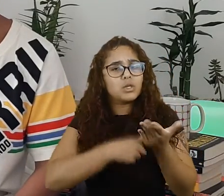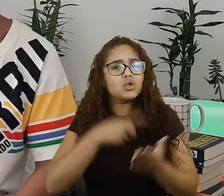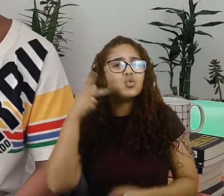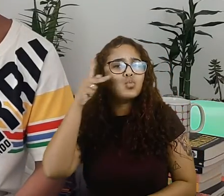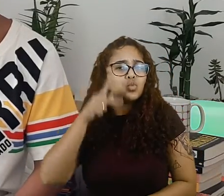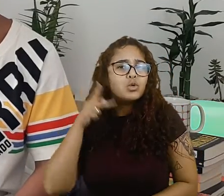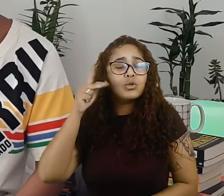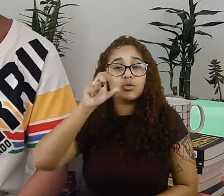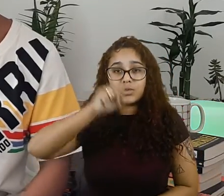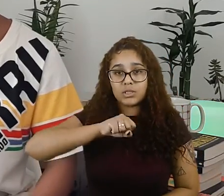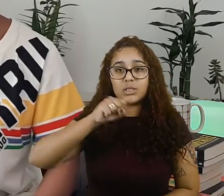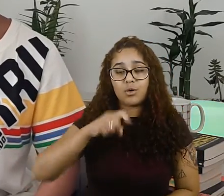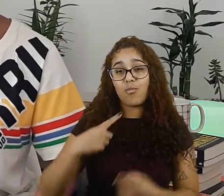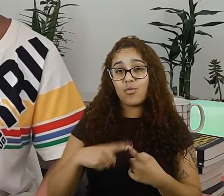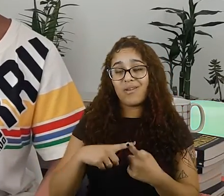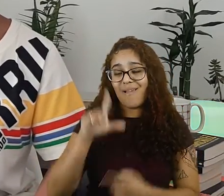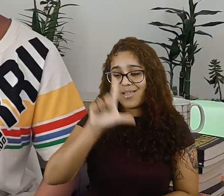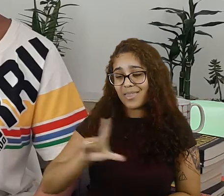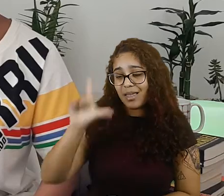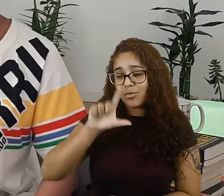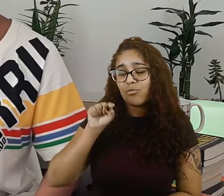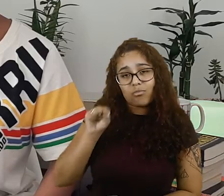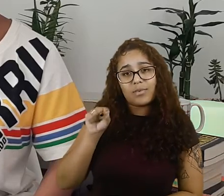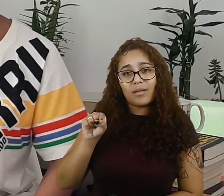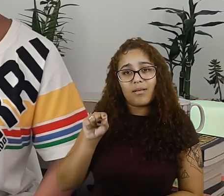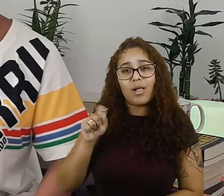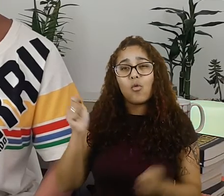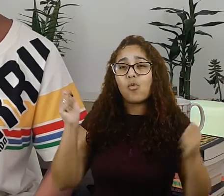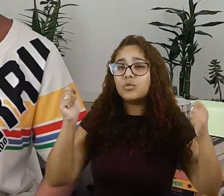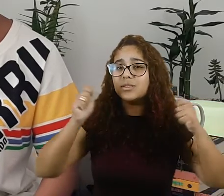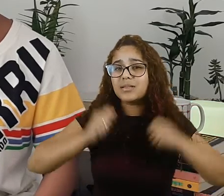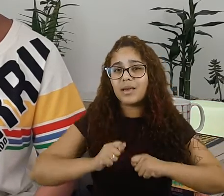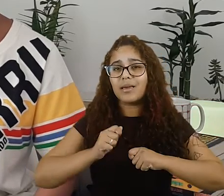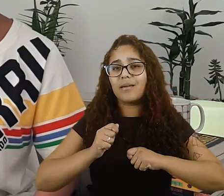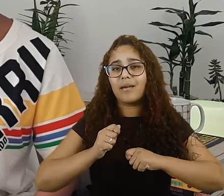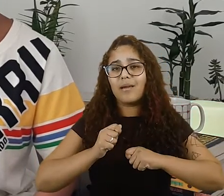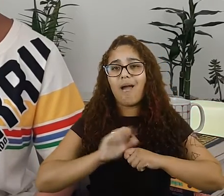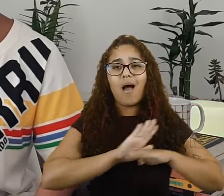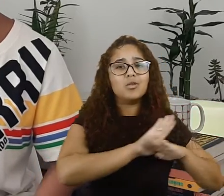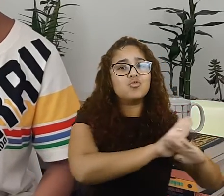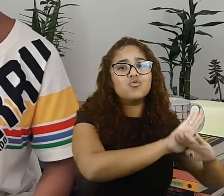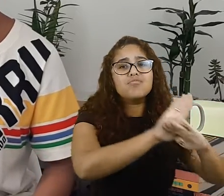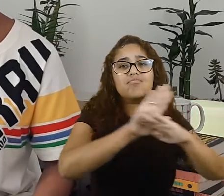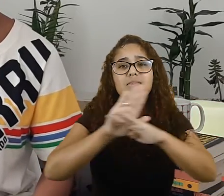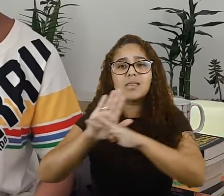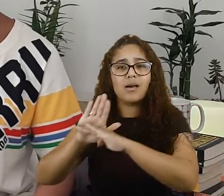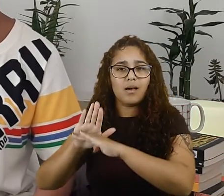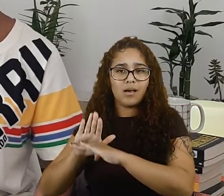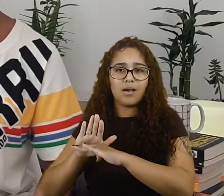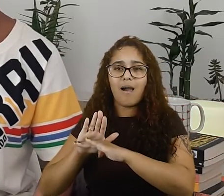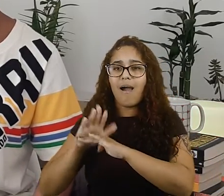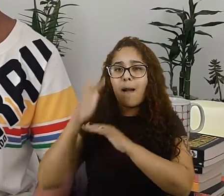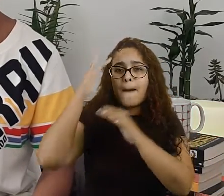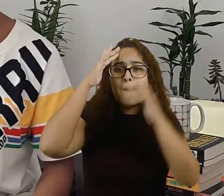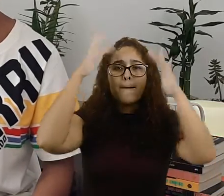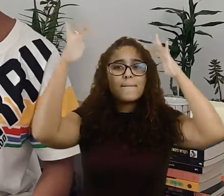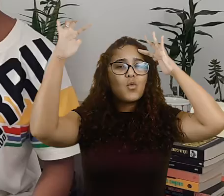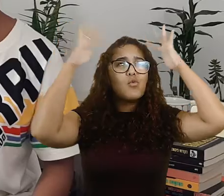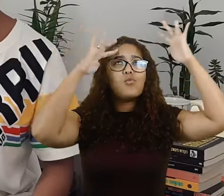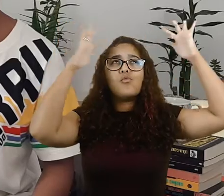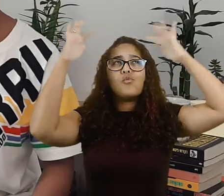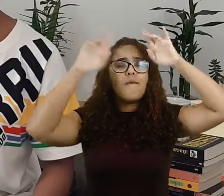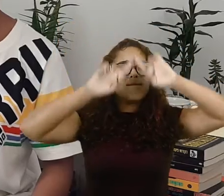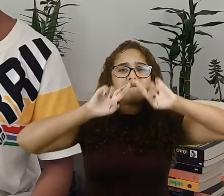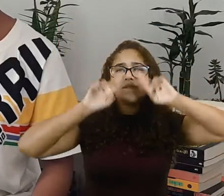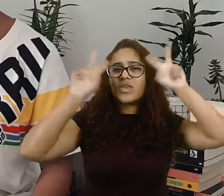um compromisso político, porque a literatura ela é capaz de nos ajudar a formar